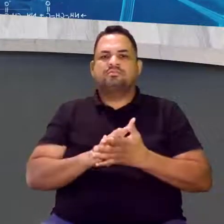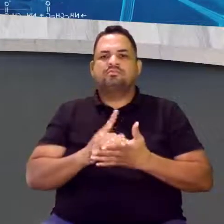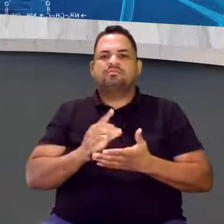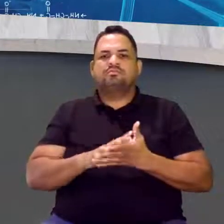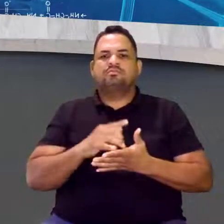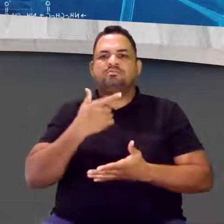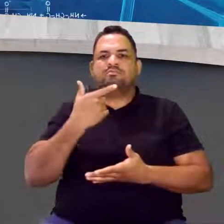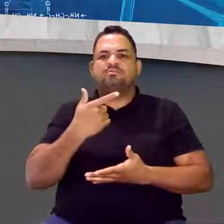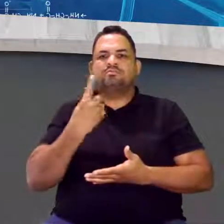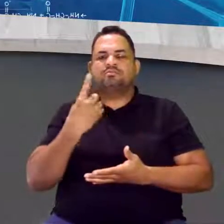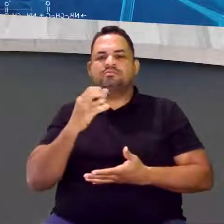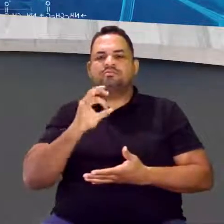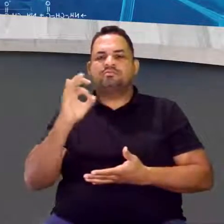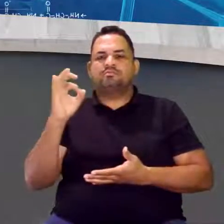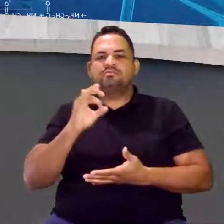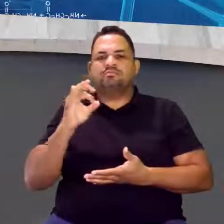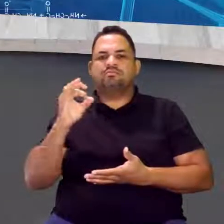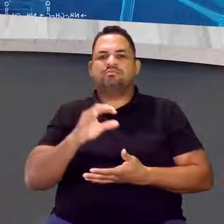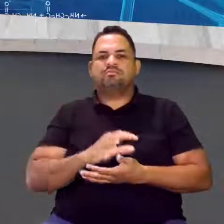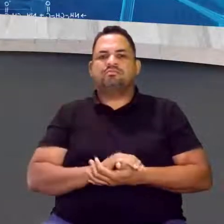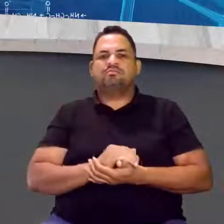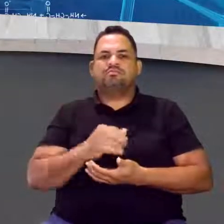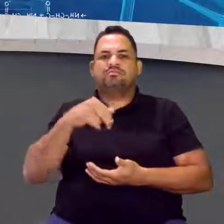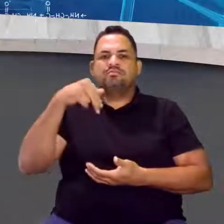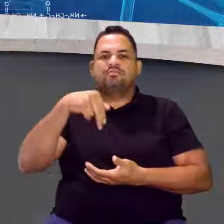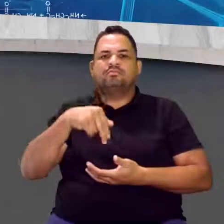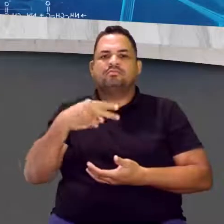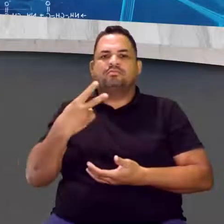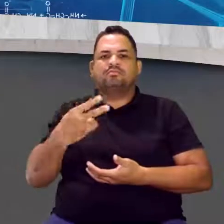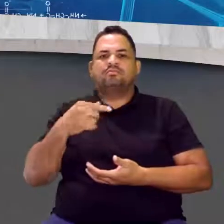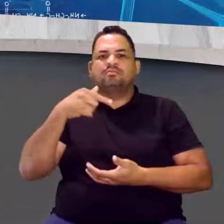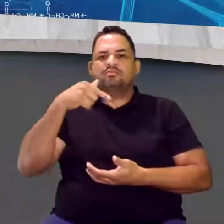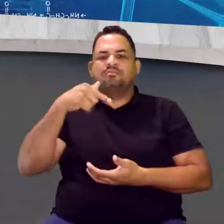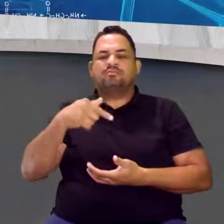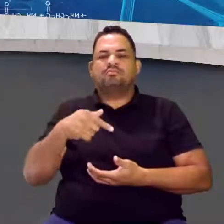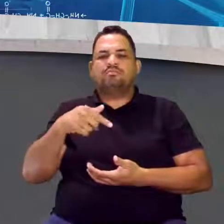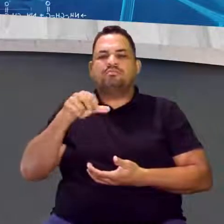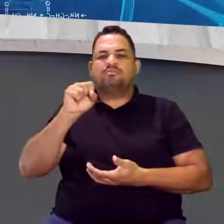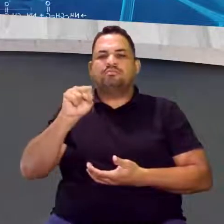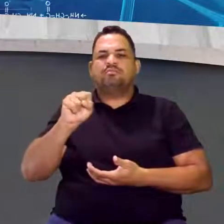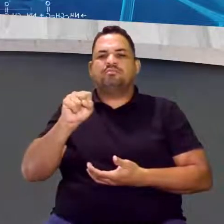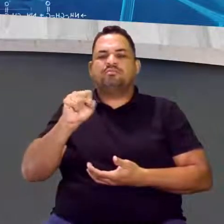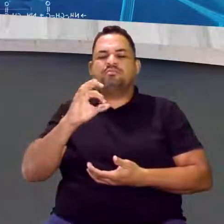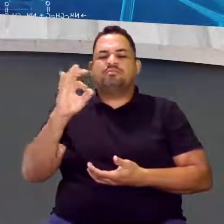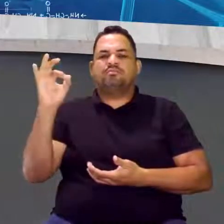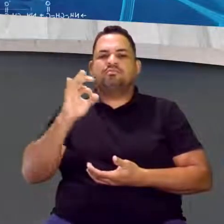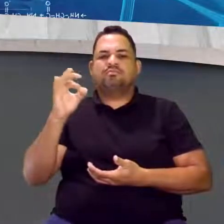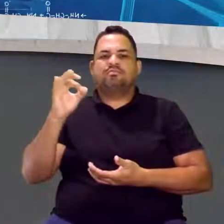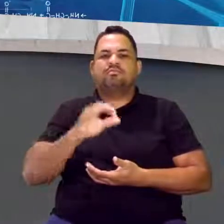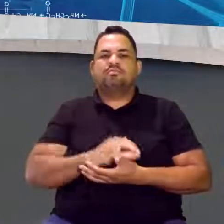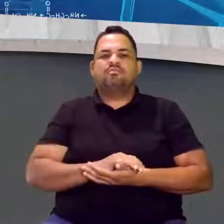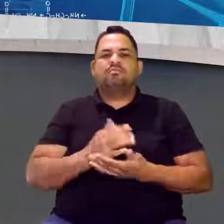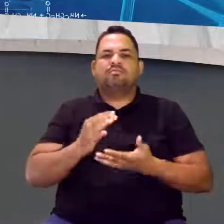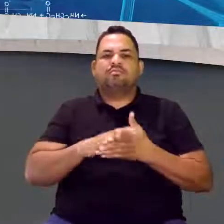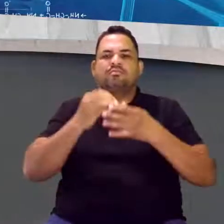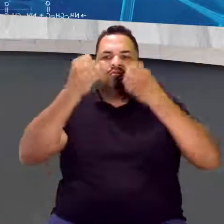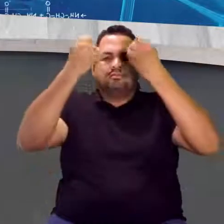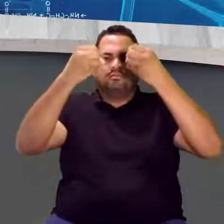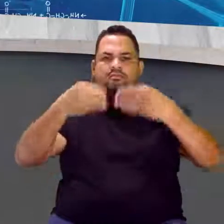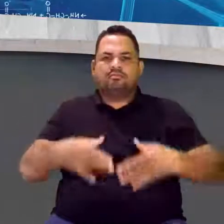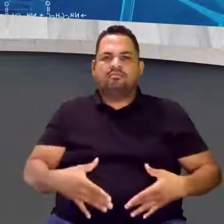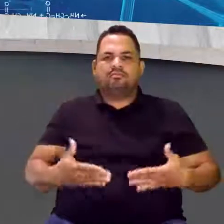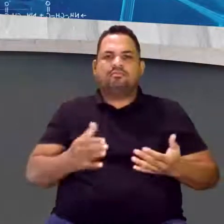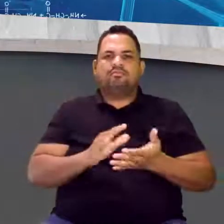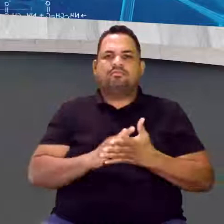somente 21% e o nitrogênio 78%, tá bom? Então nós já abordamos